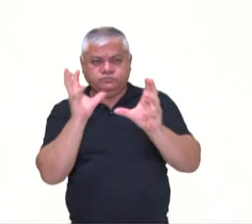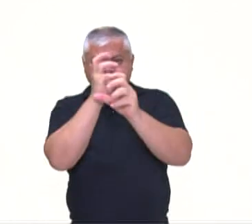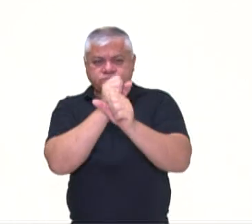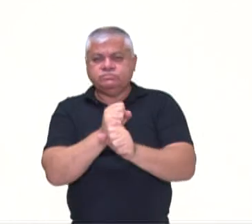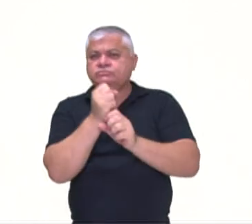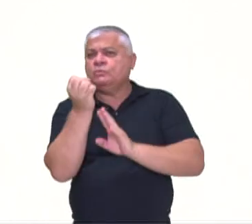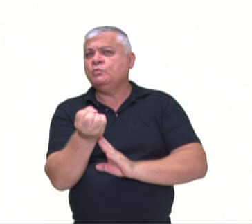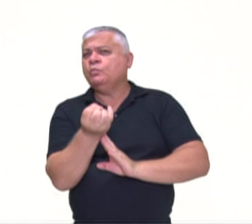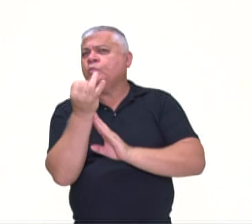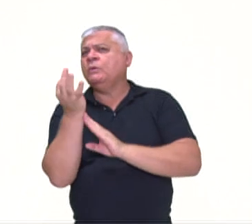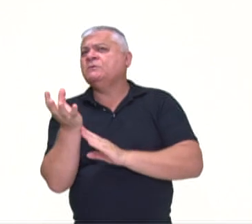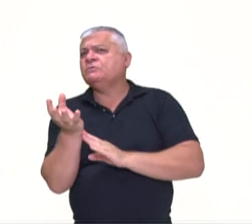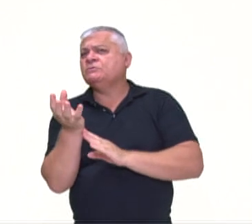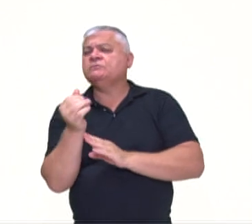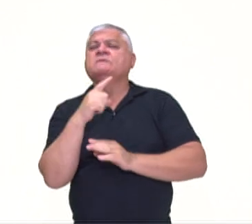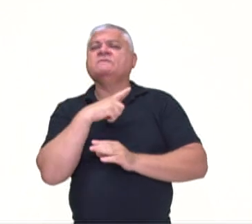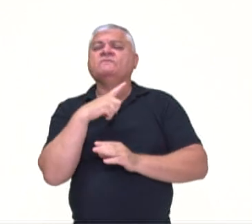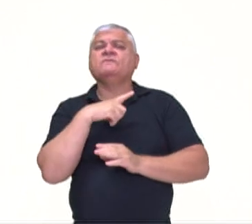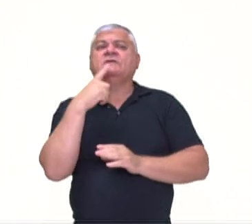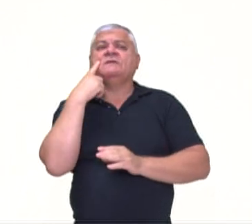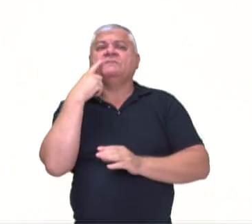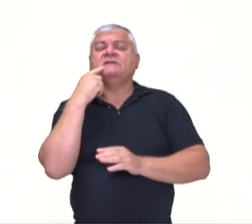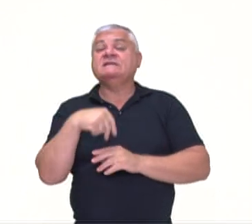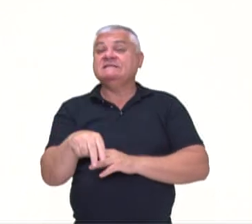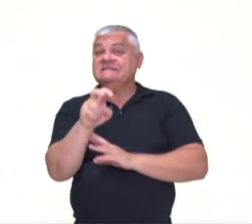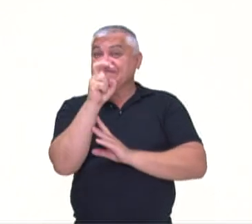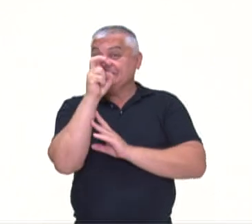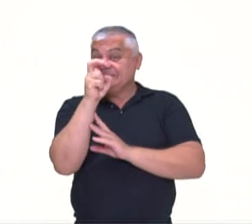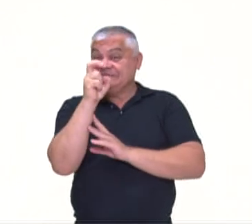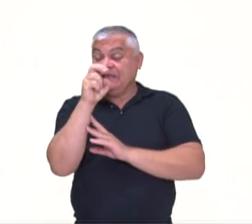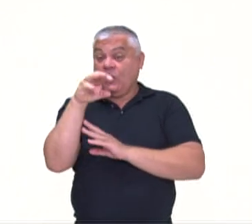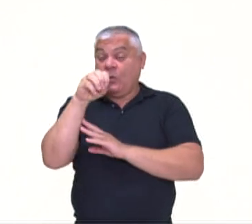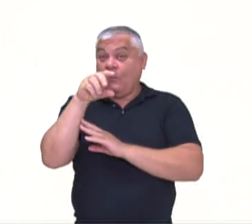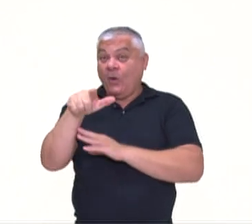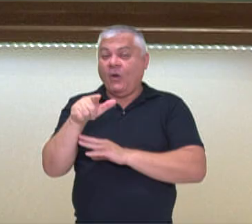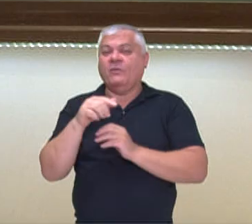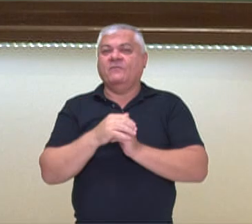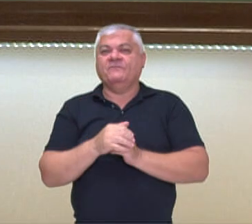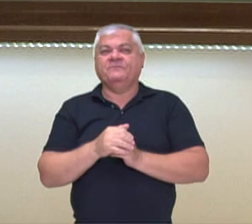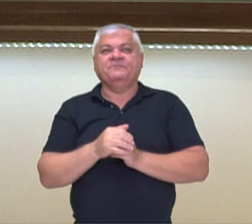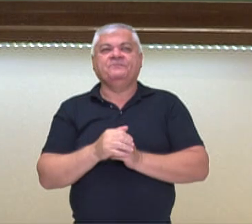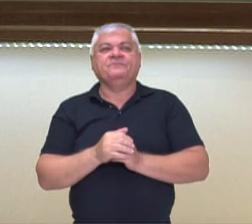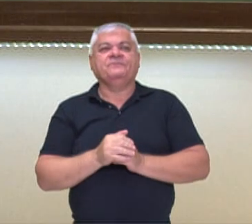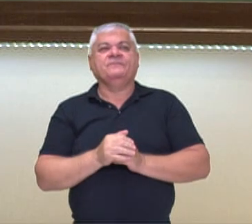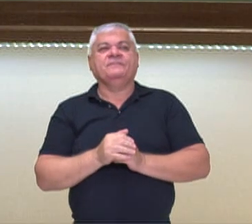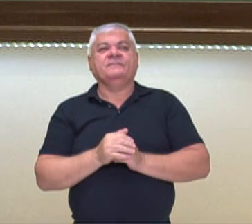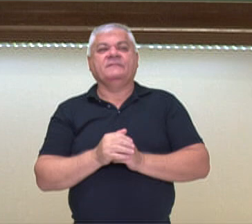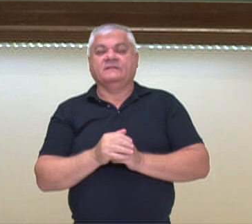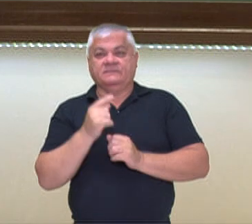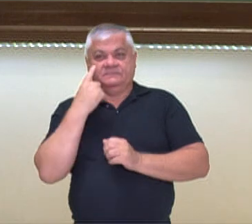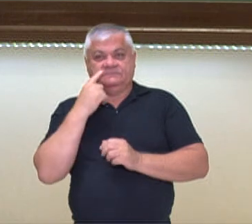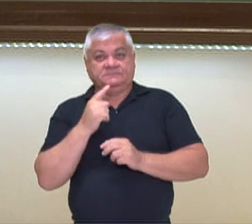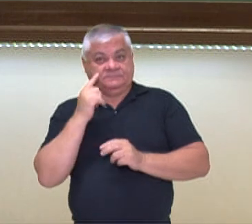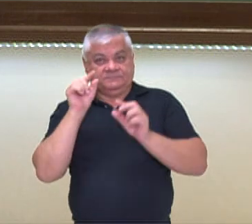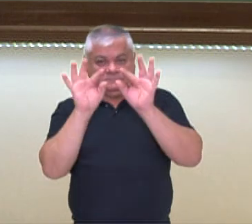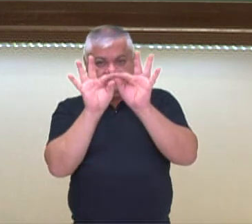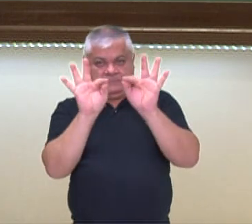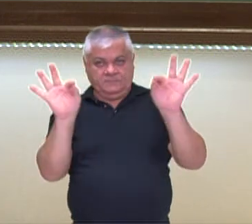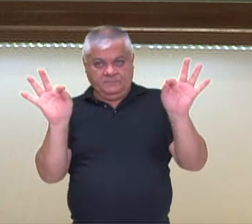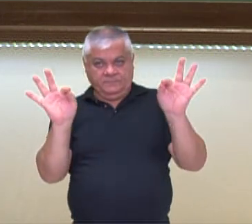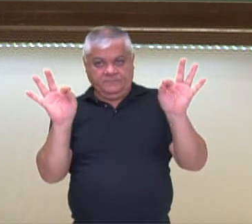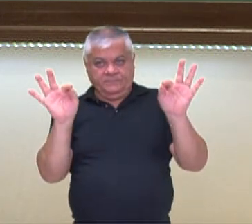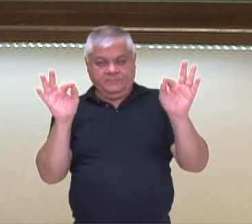amônia produzido na reação de 5 mols de gás nitrogênio. Vamos dar uma olhadinha nisso? Então, olha, primeira coisa,